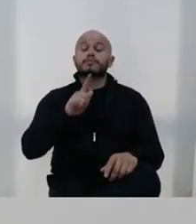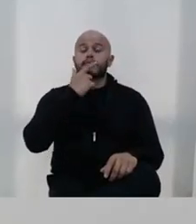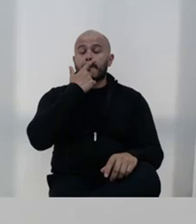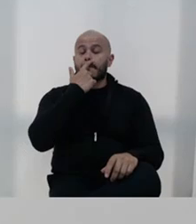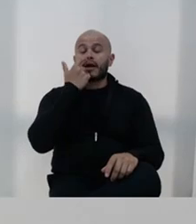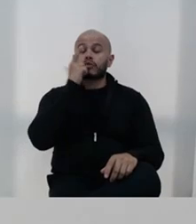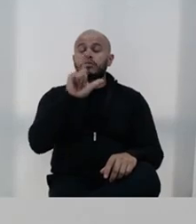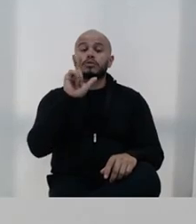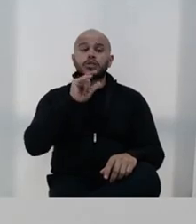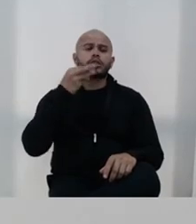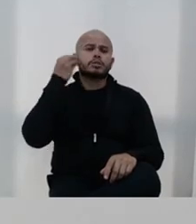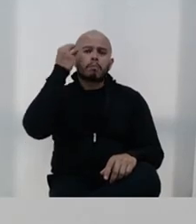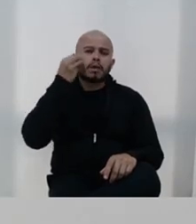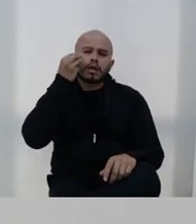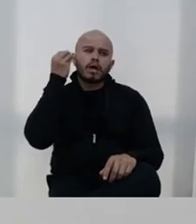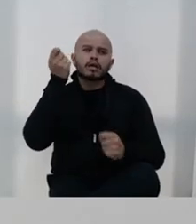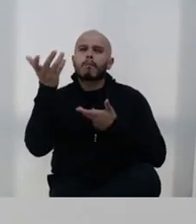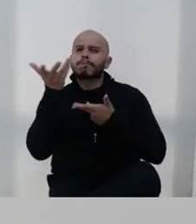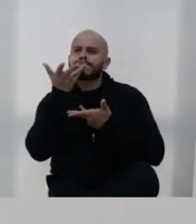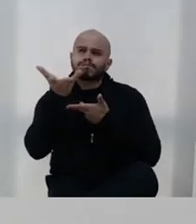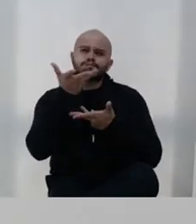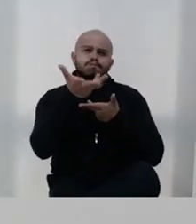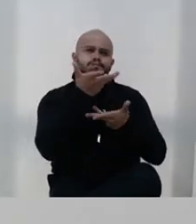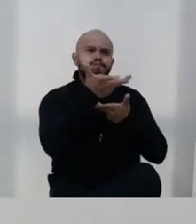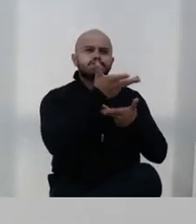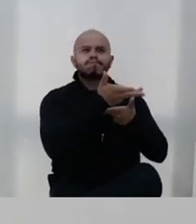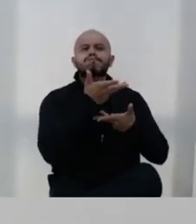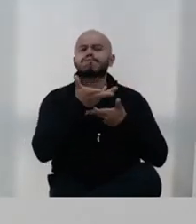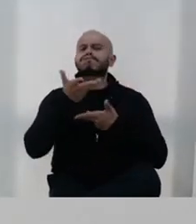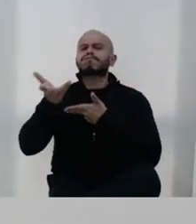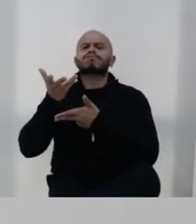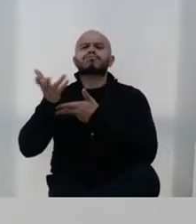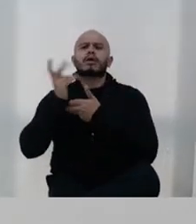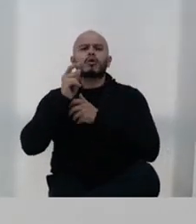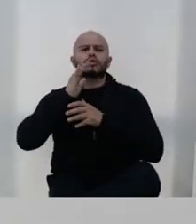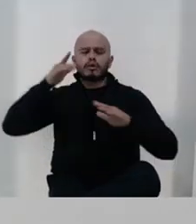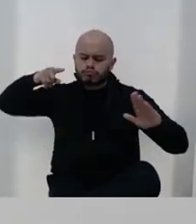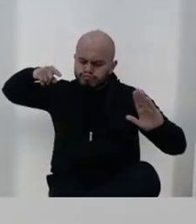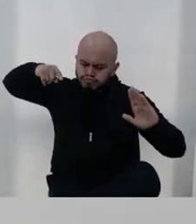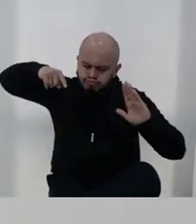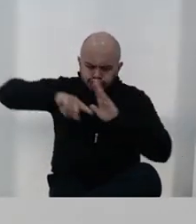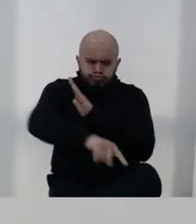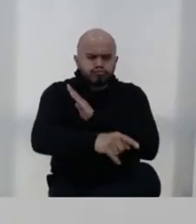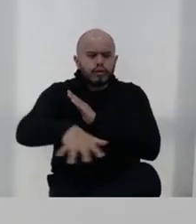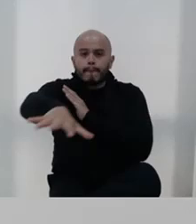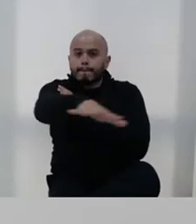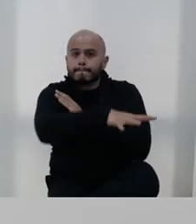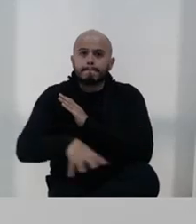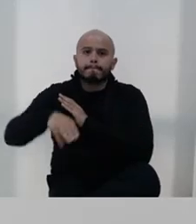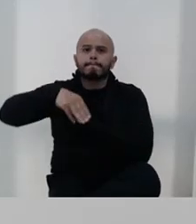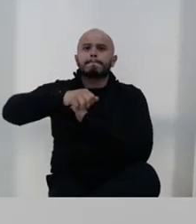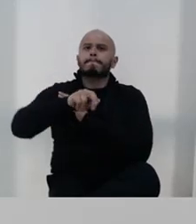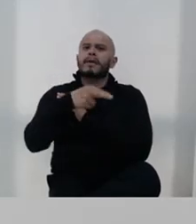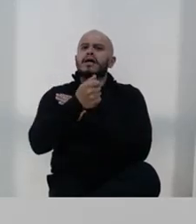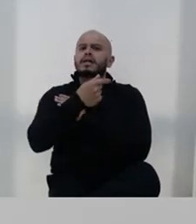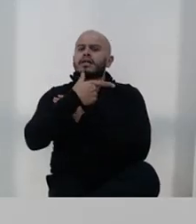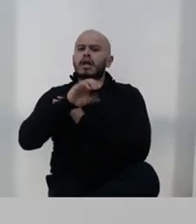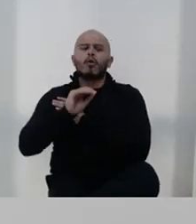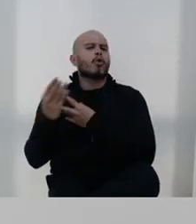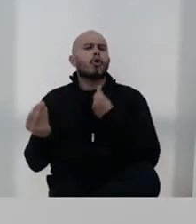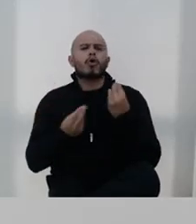troca de experiências, porque pudemos fazer uma imersão na realidade da Defensoria Pública do Maranhão. Nós tivemos, durante a